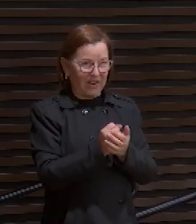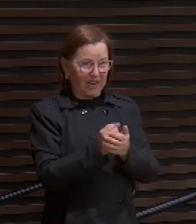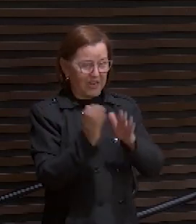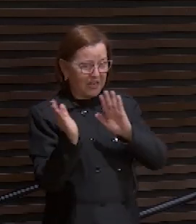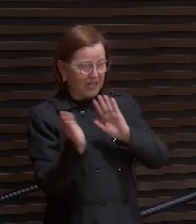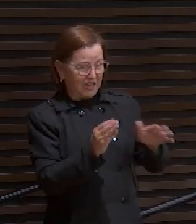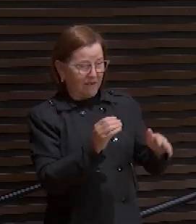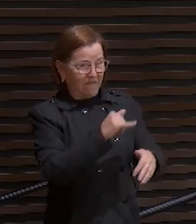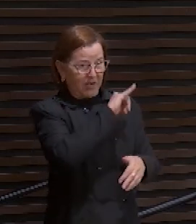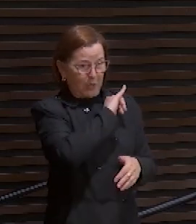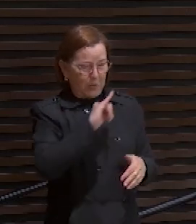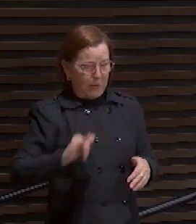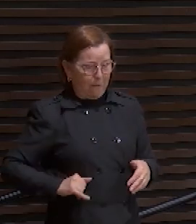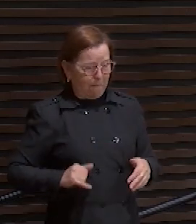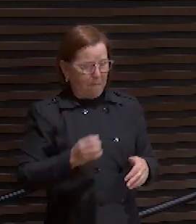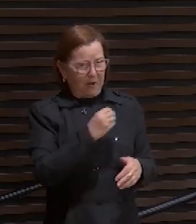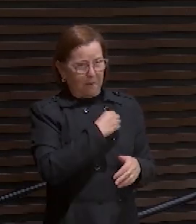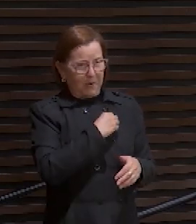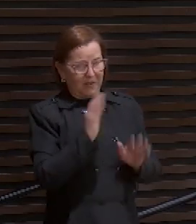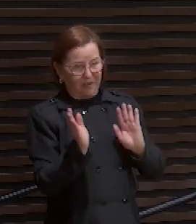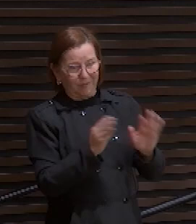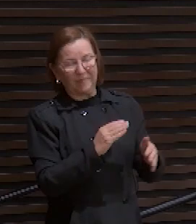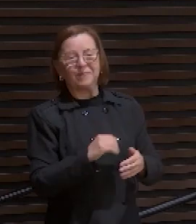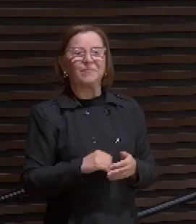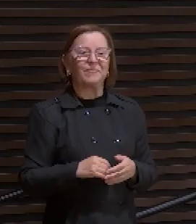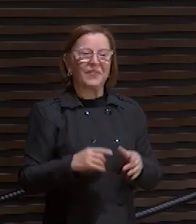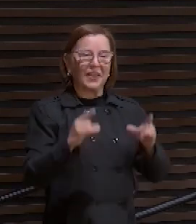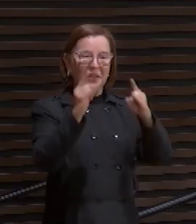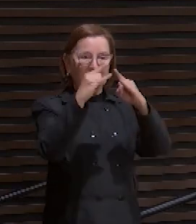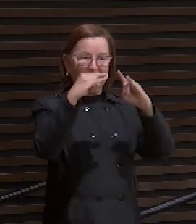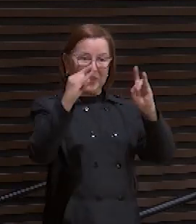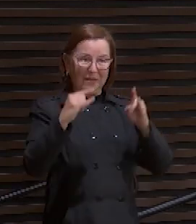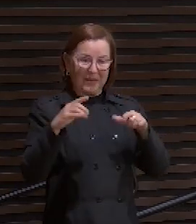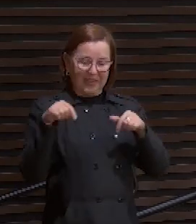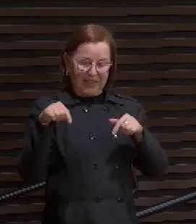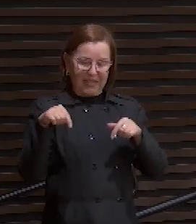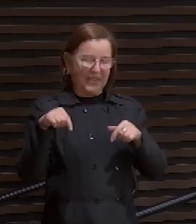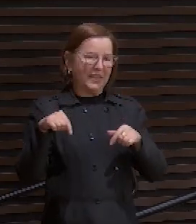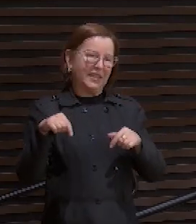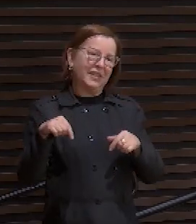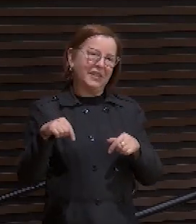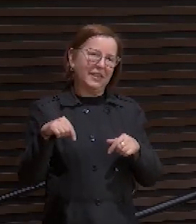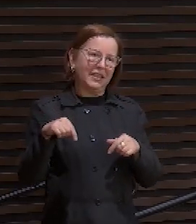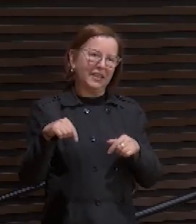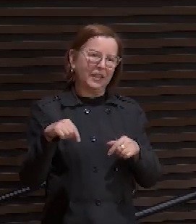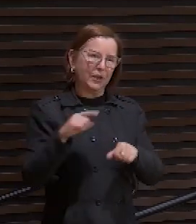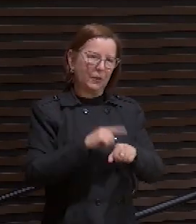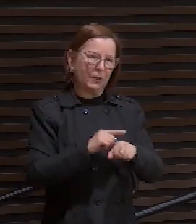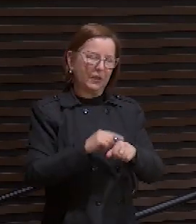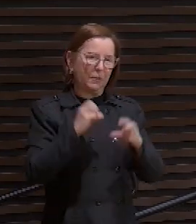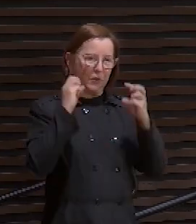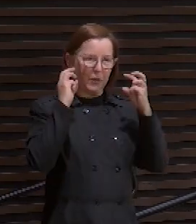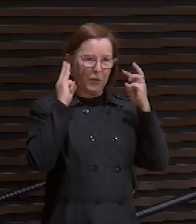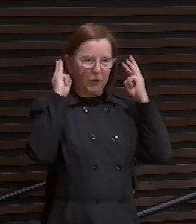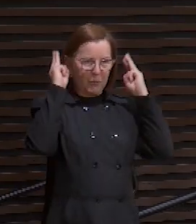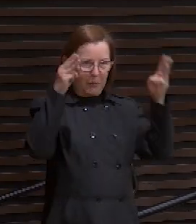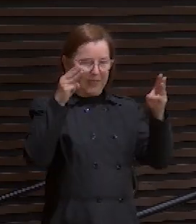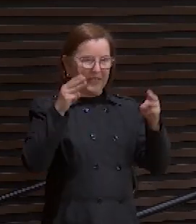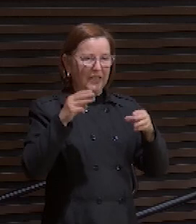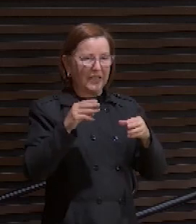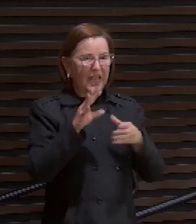O tabernáculo na terra era uma réplica do santuário celestial. Seu